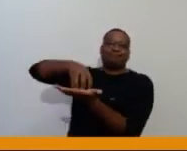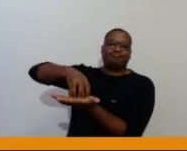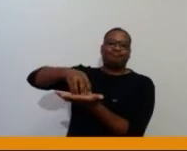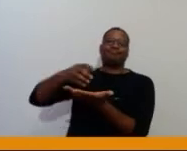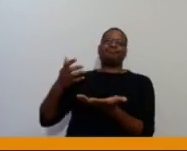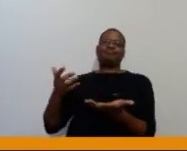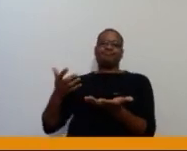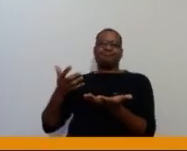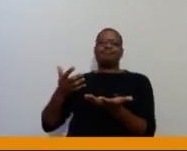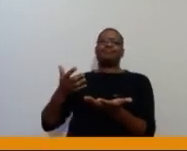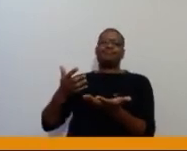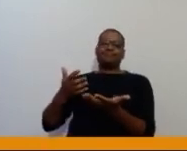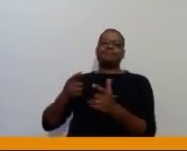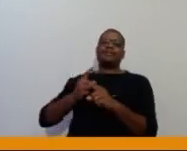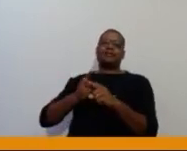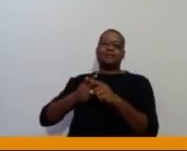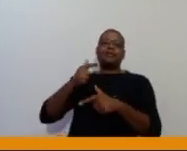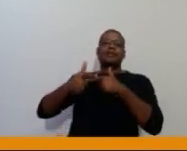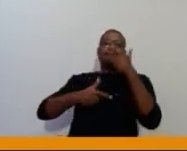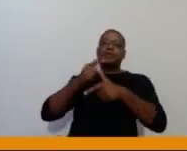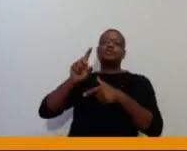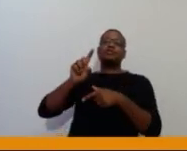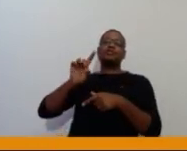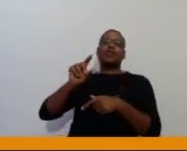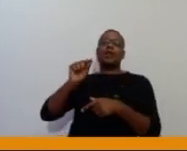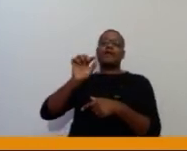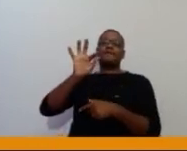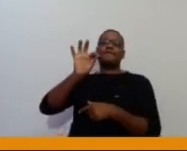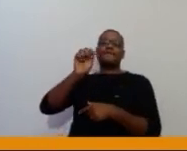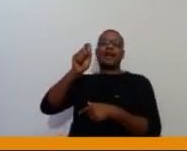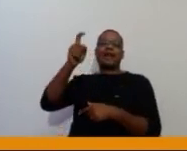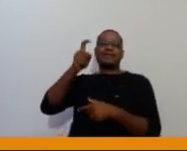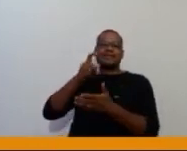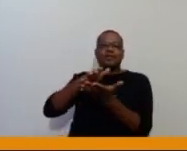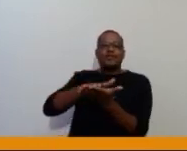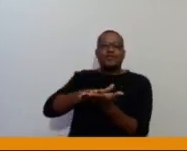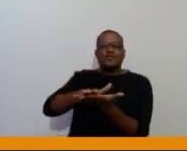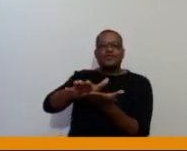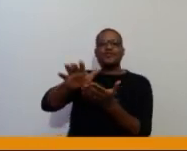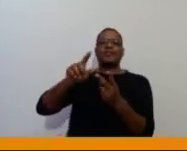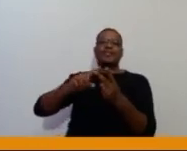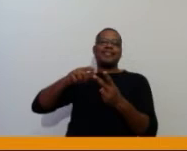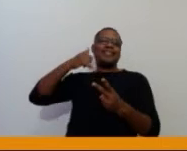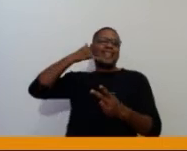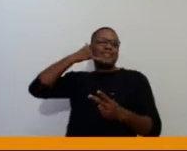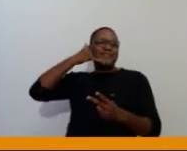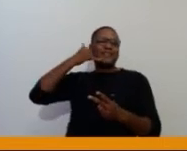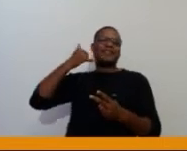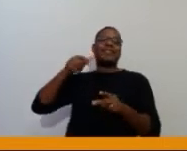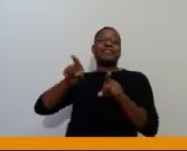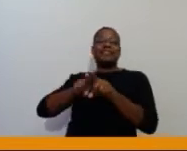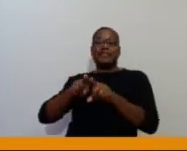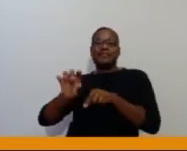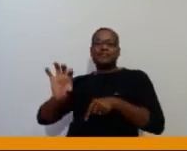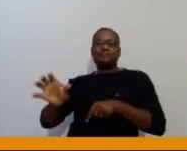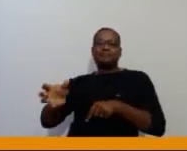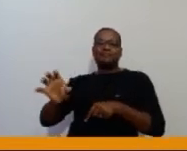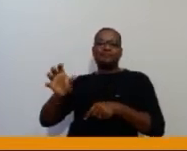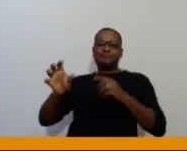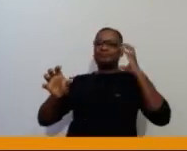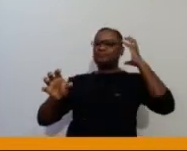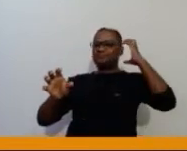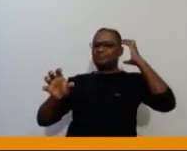porque nós trabalhávamos com fax, com telefone, começamos com rádio lá atrás, mas chegamos